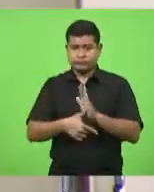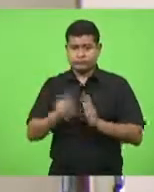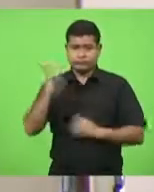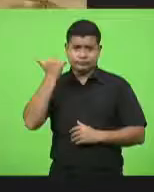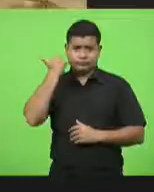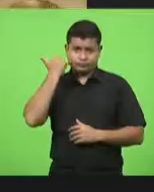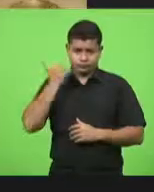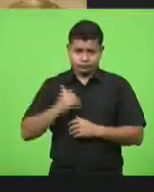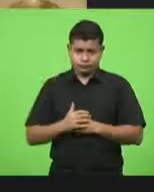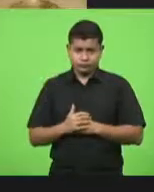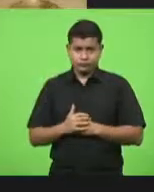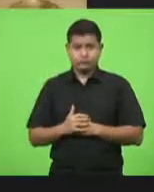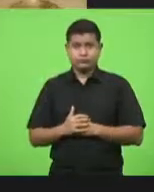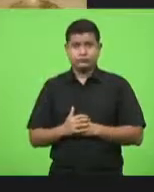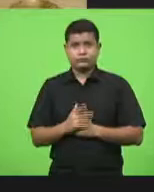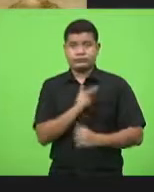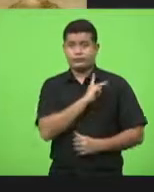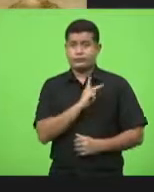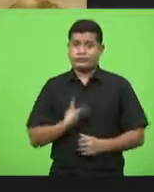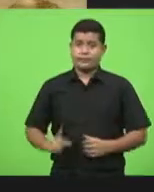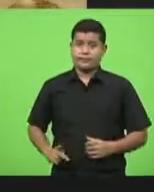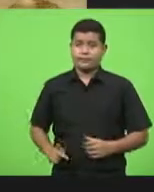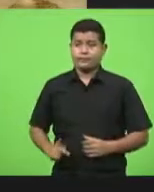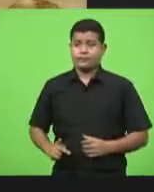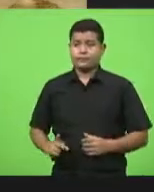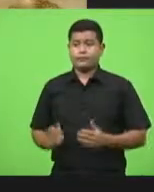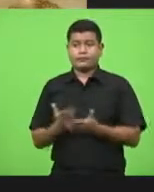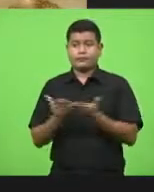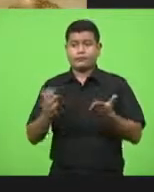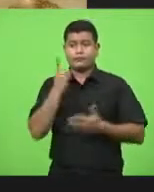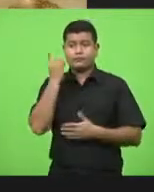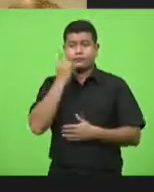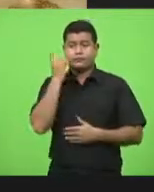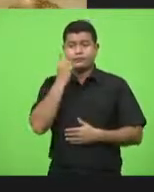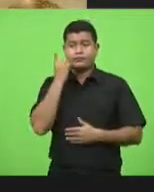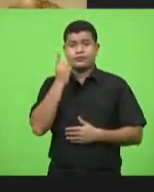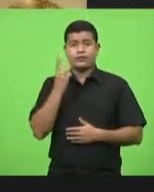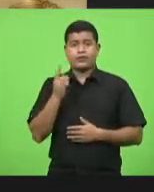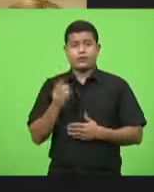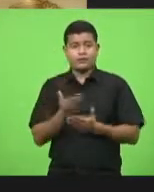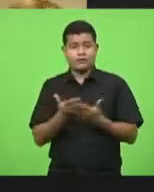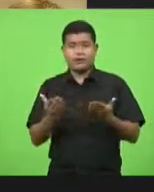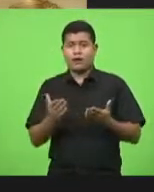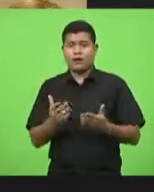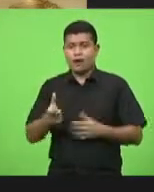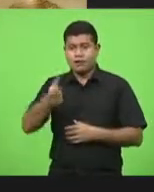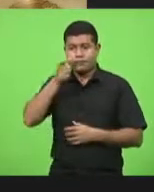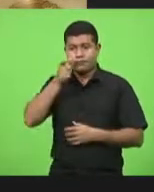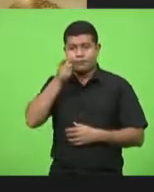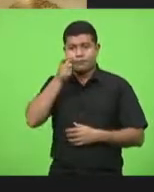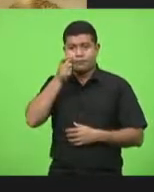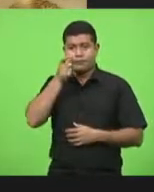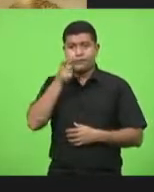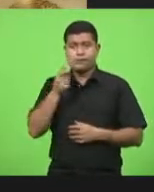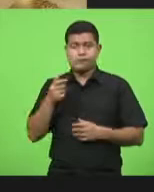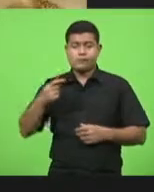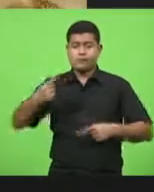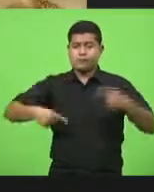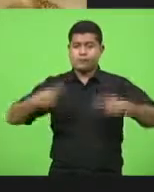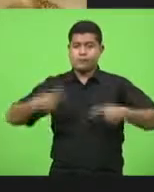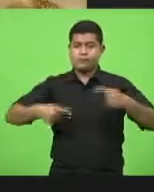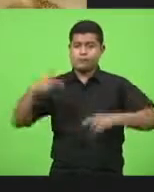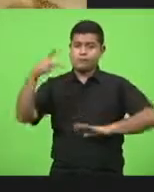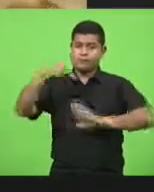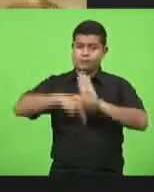Lopes. Presidente, senhores deputados, senhoras e senhores que nos acompanham, a gente vai discutir aqui um